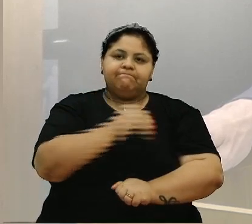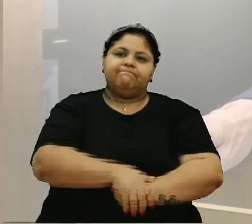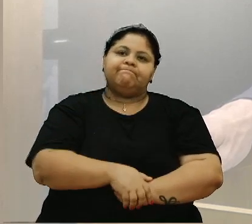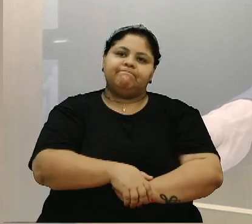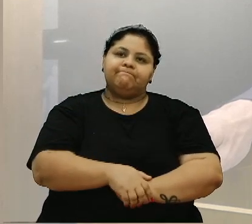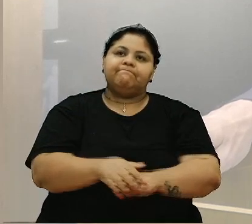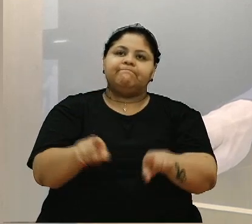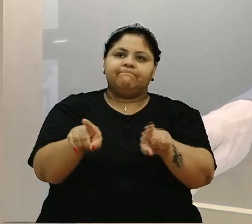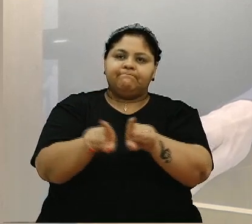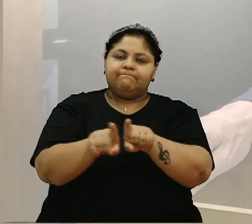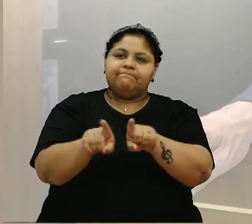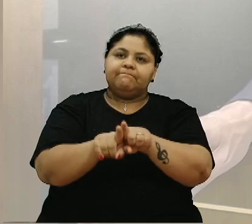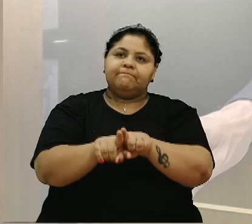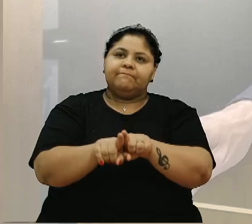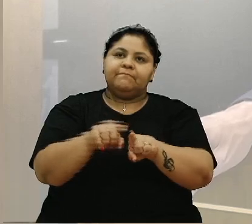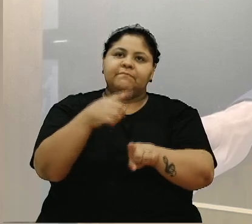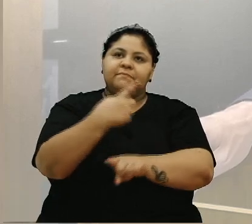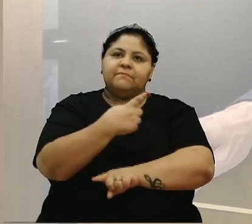Também digo aos